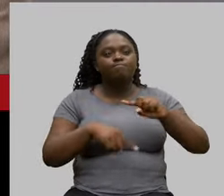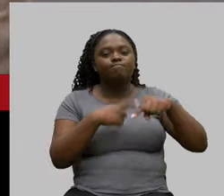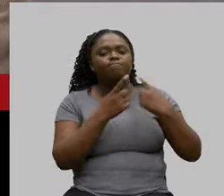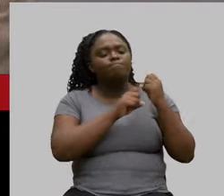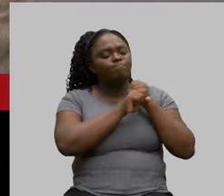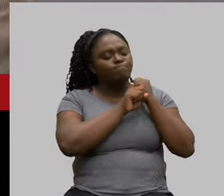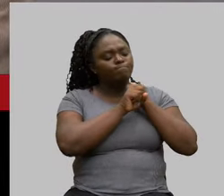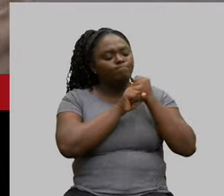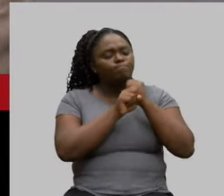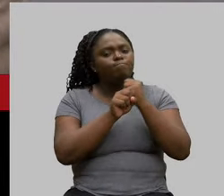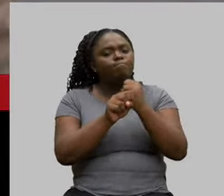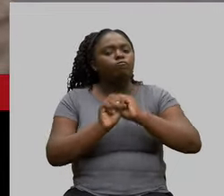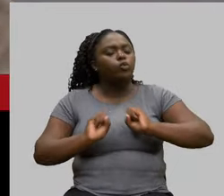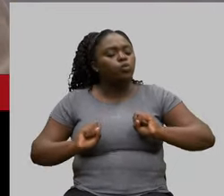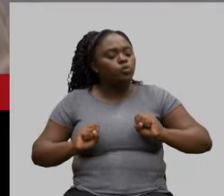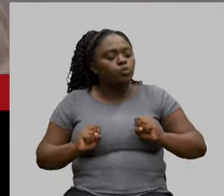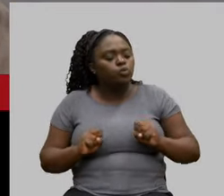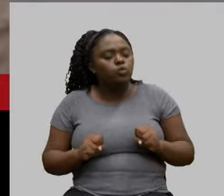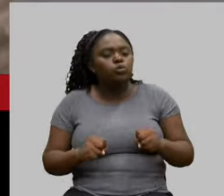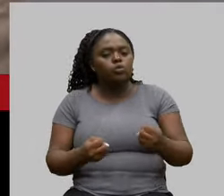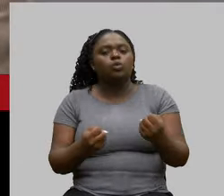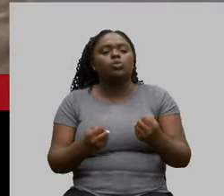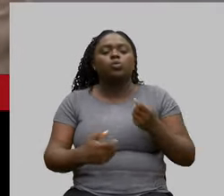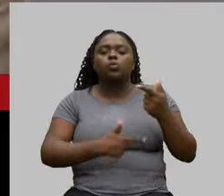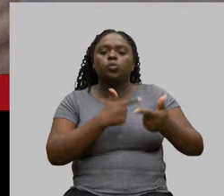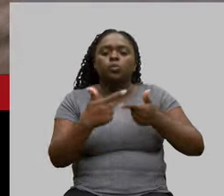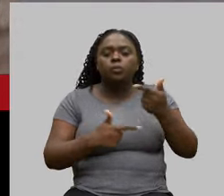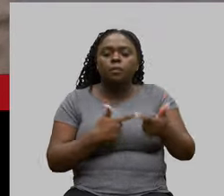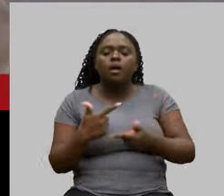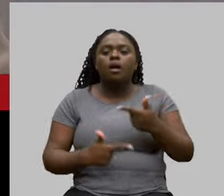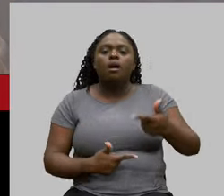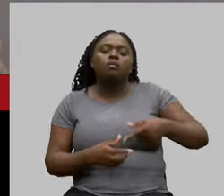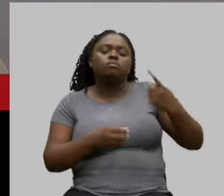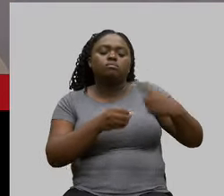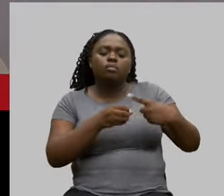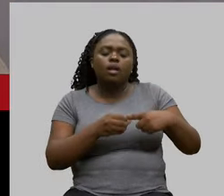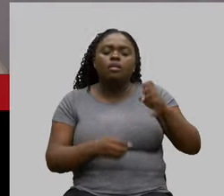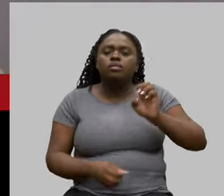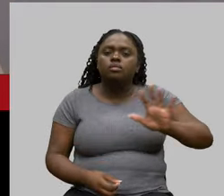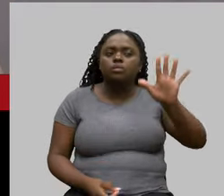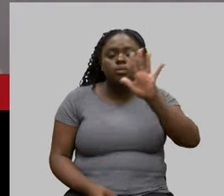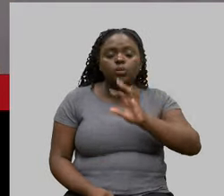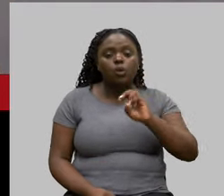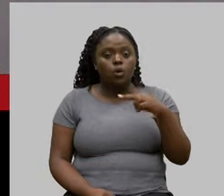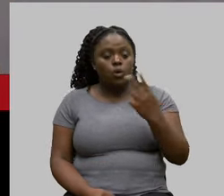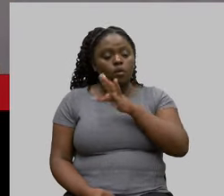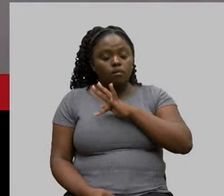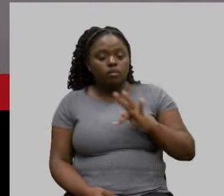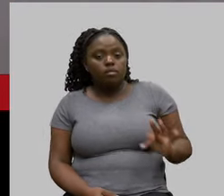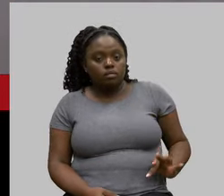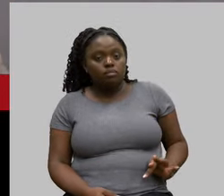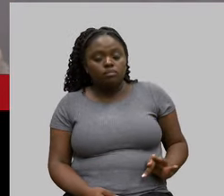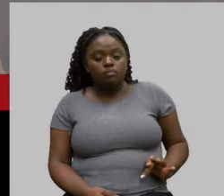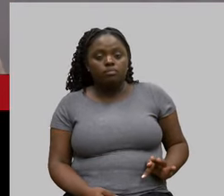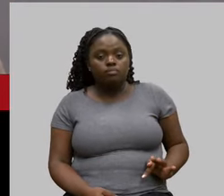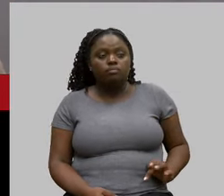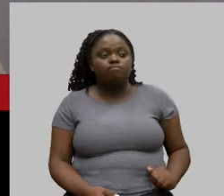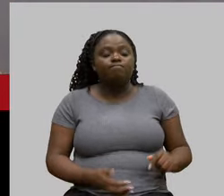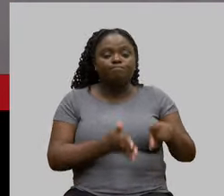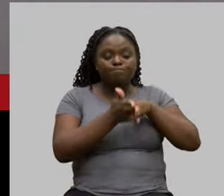anos de dedicação seja no serviço público municipal Estadual Federal eh a